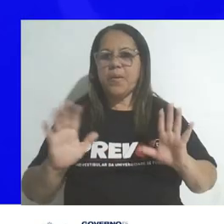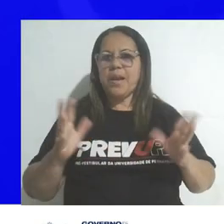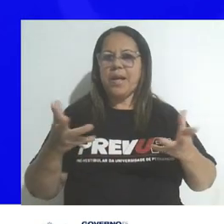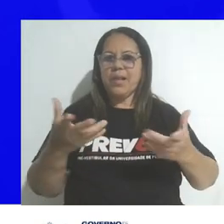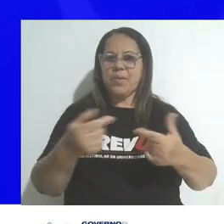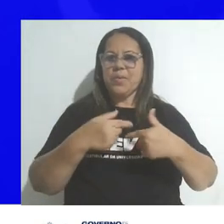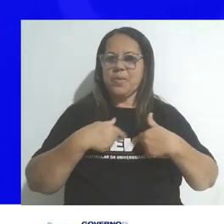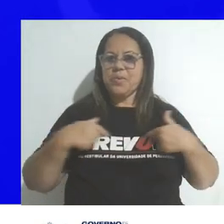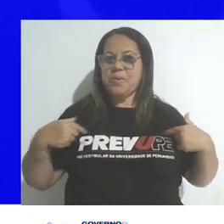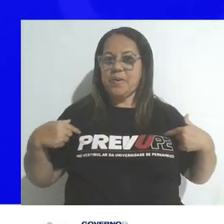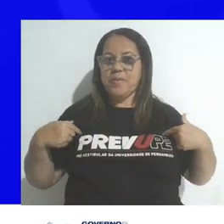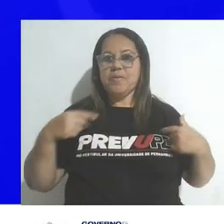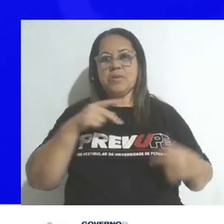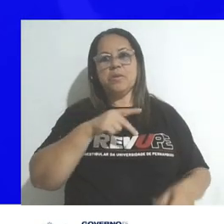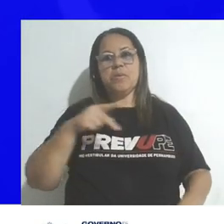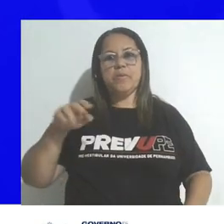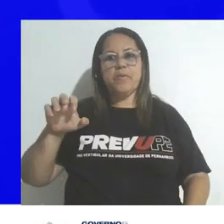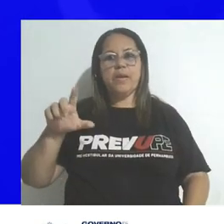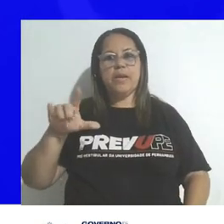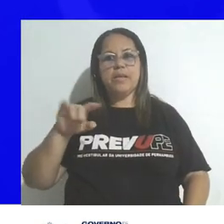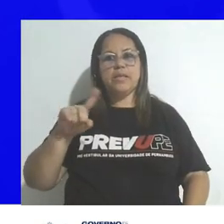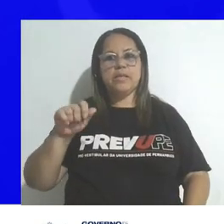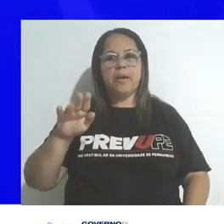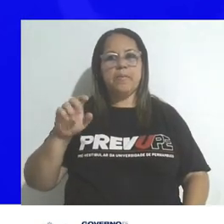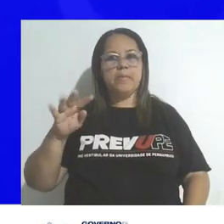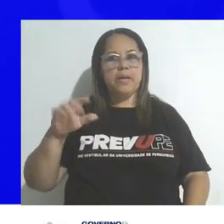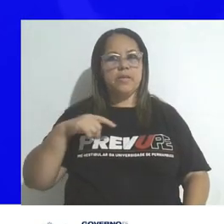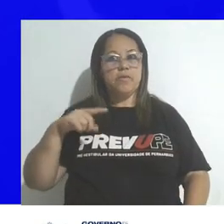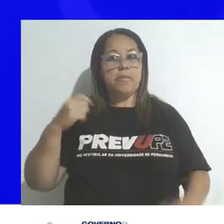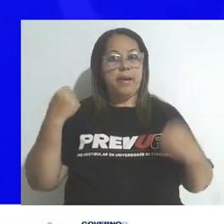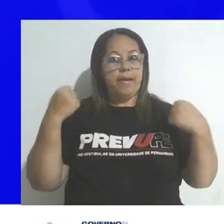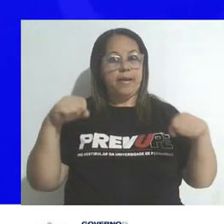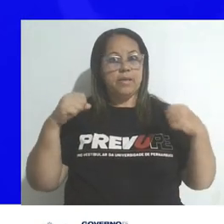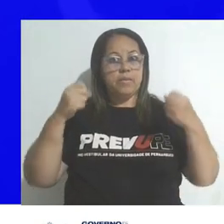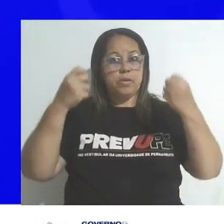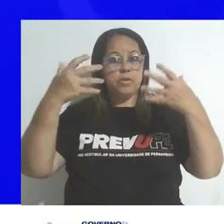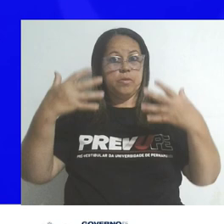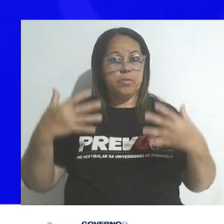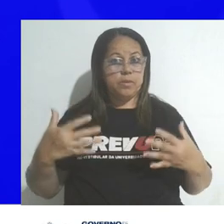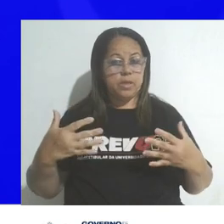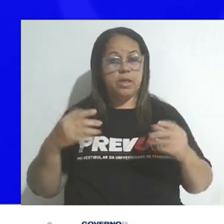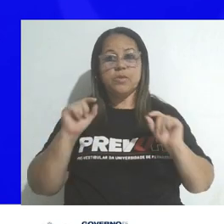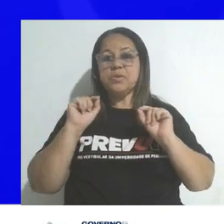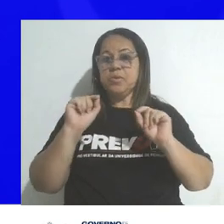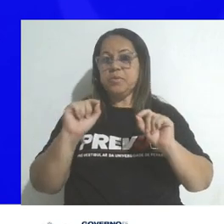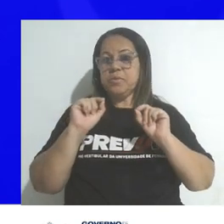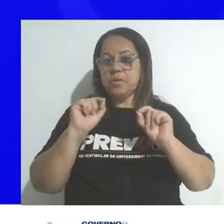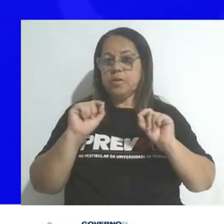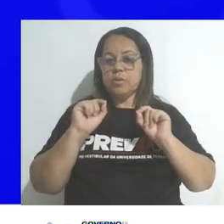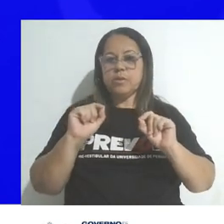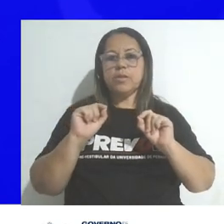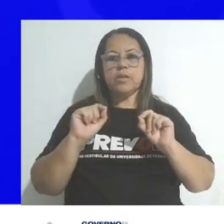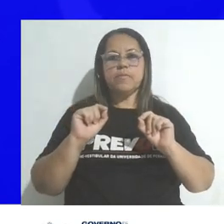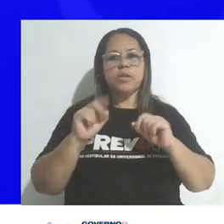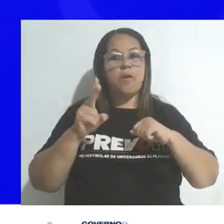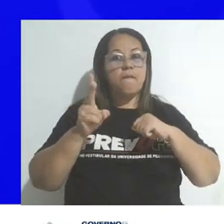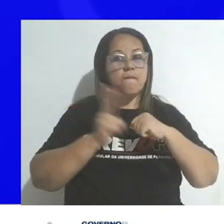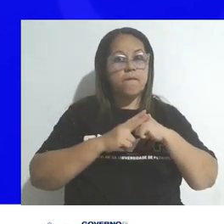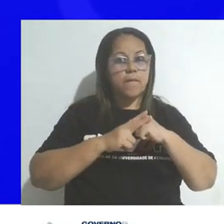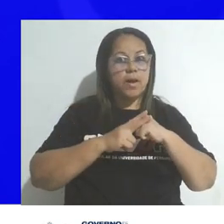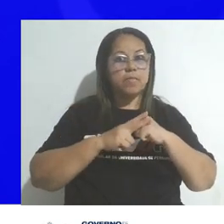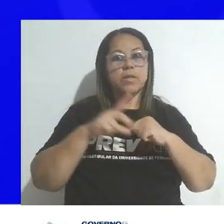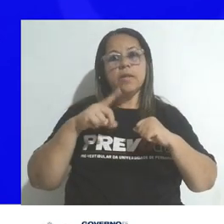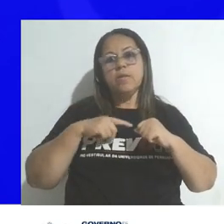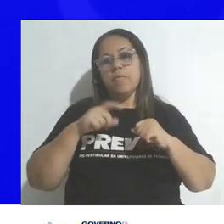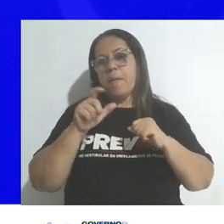aí, galerinha do Prevup, aqui é a professora Elizabeth. Hoje eu vim para a academia para falar sobre phrasal verbs, tá? Os phrasal verbs são aqueles verbos formados